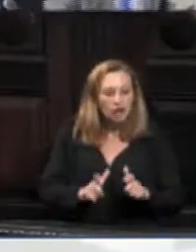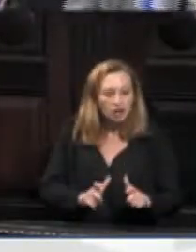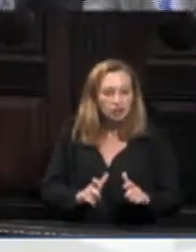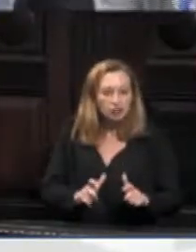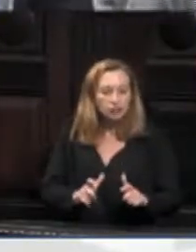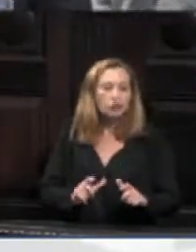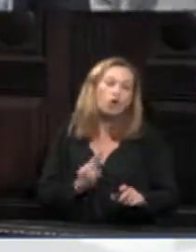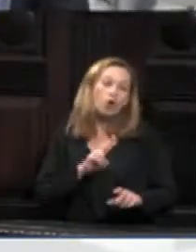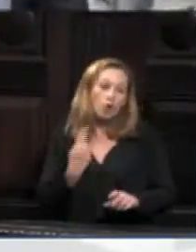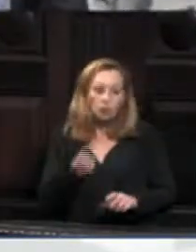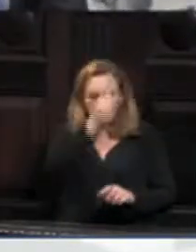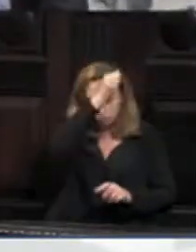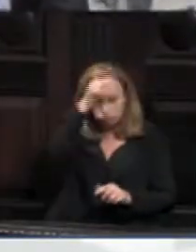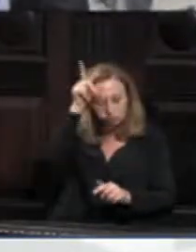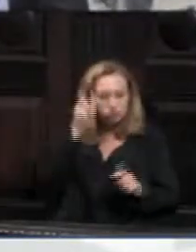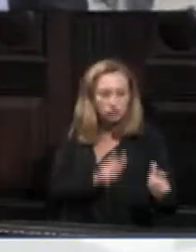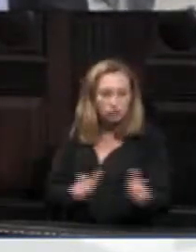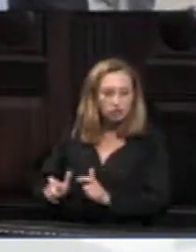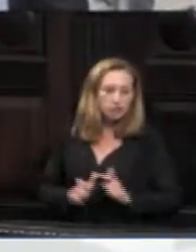municípios.